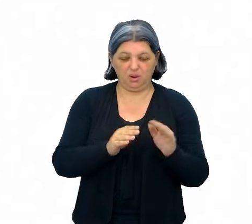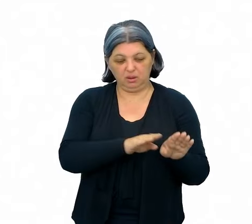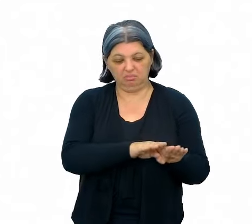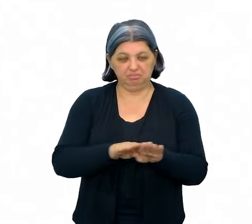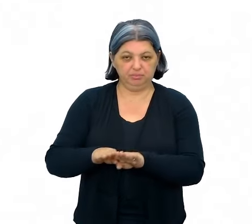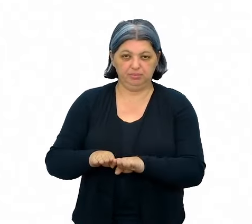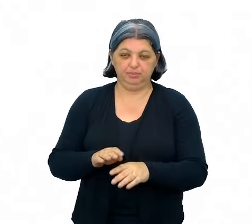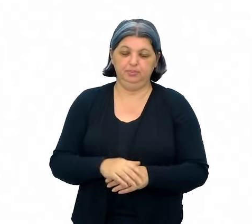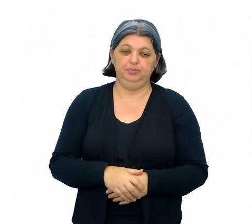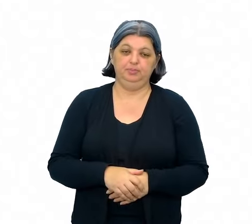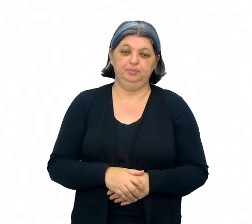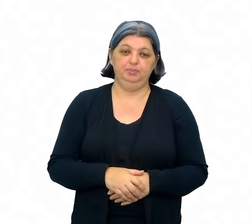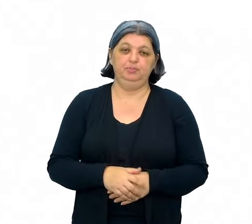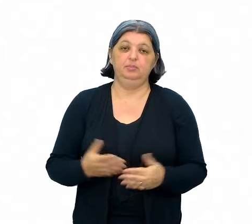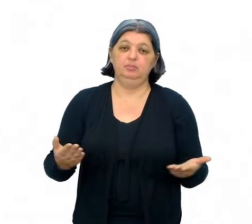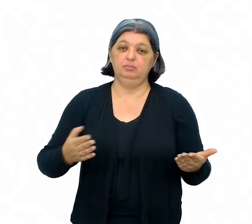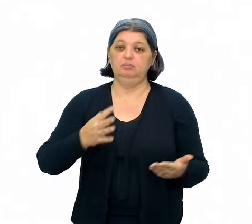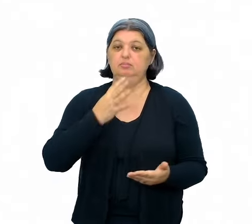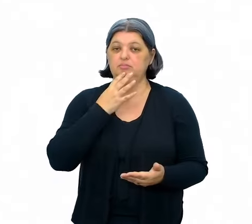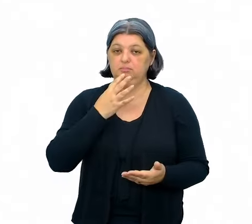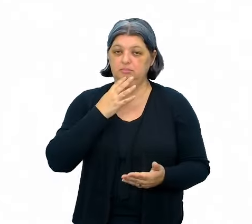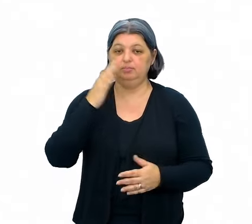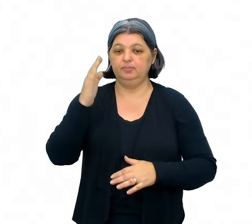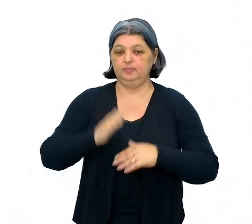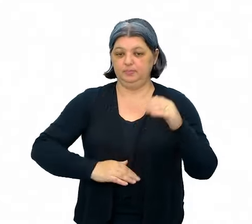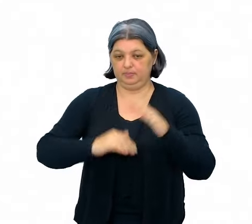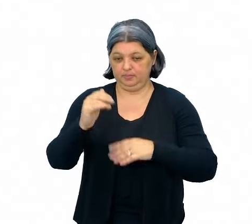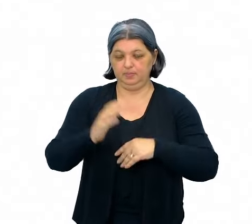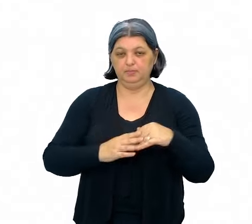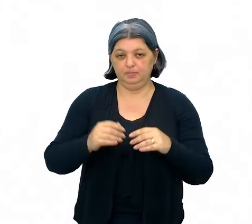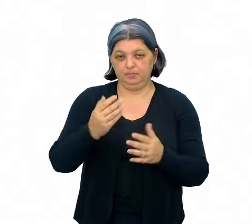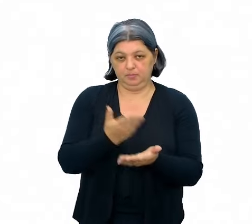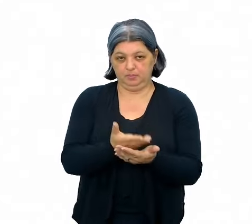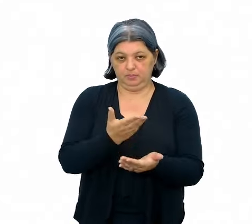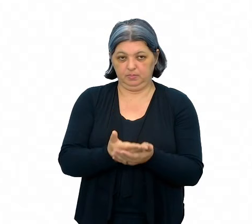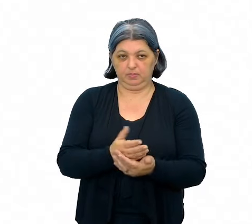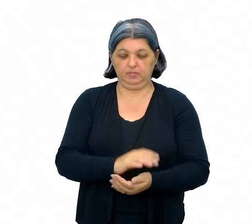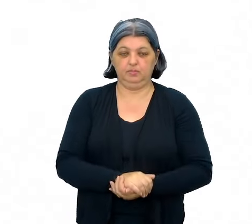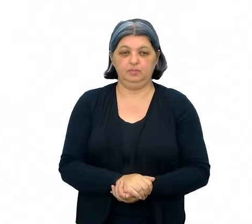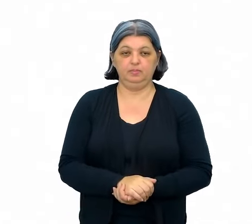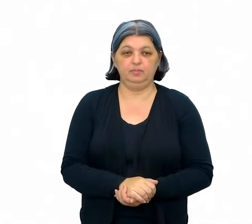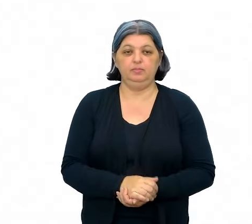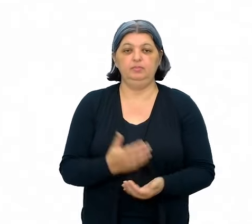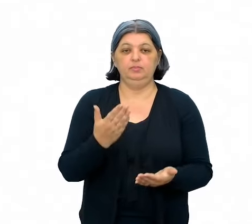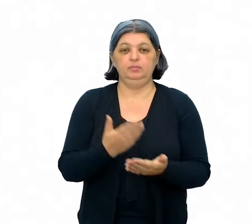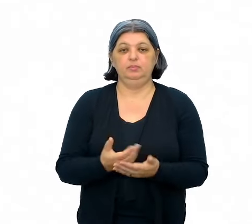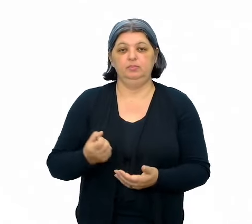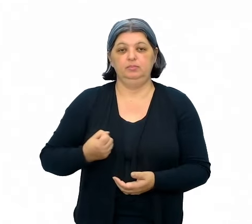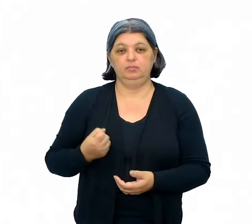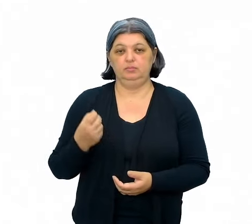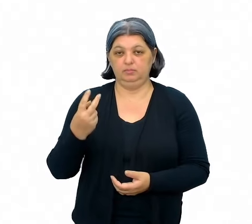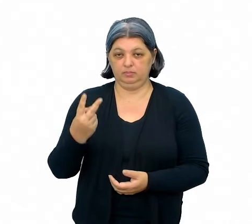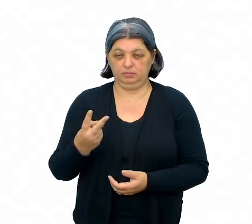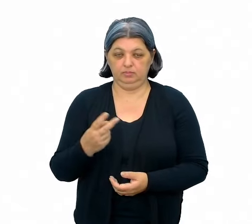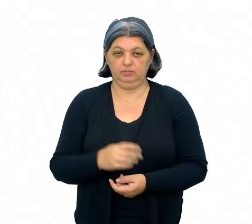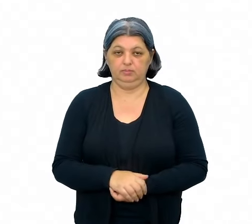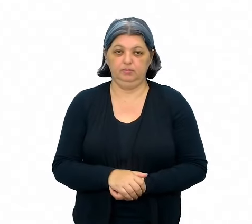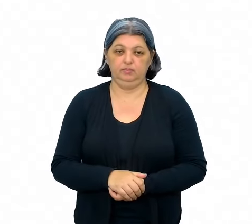Vamos conhecer as habilidades que estão presentes nessa aula, na aula 2.